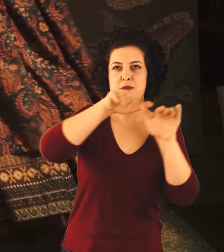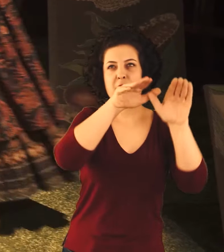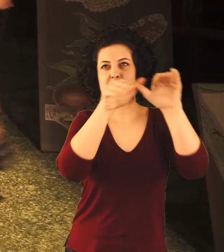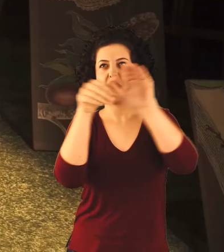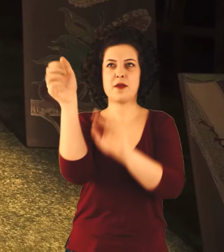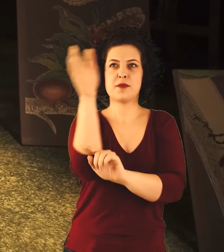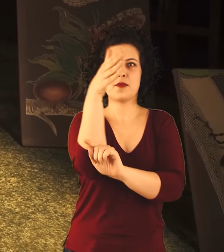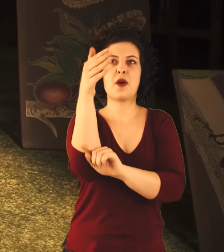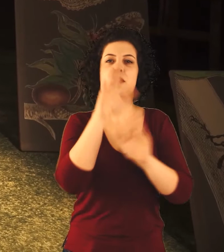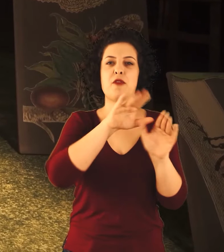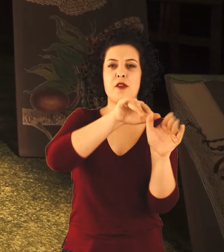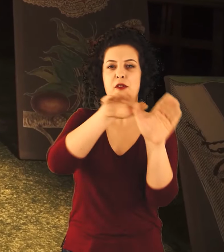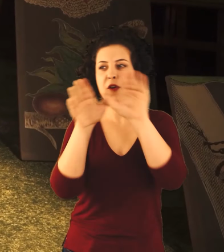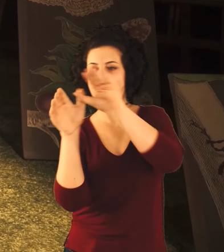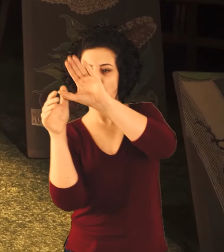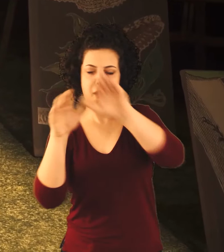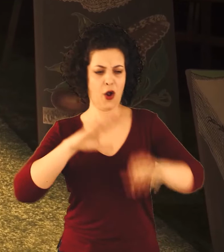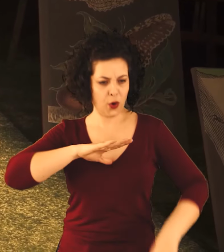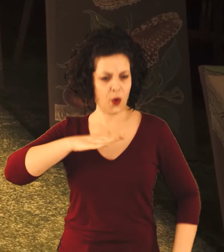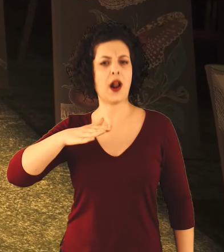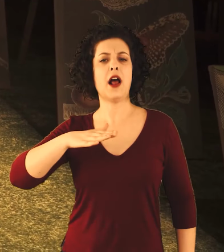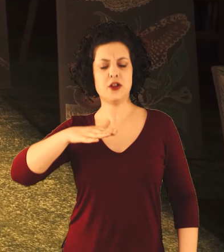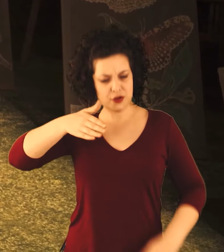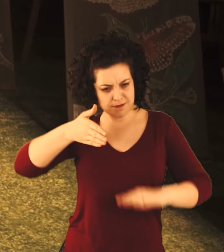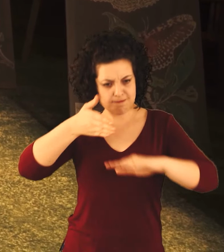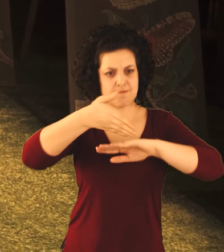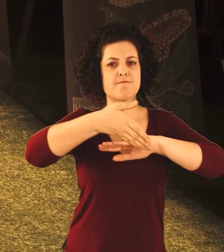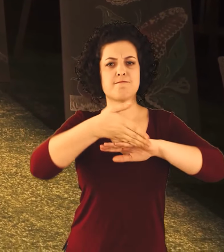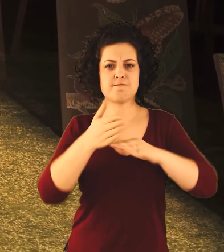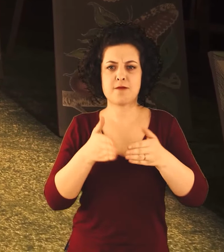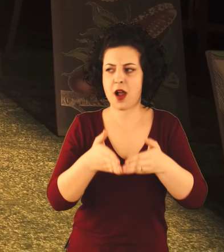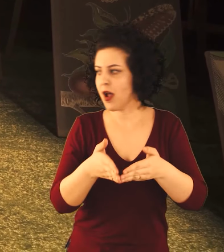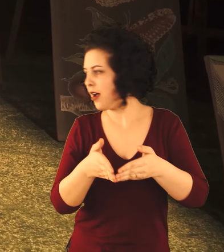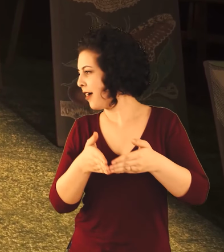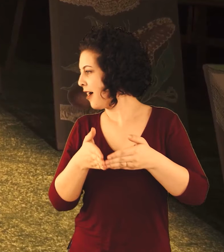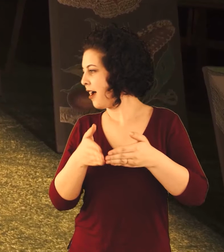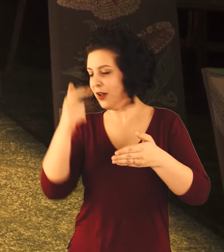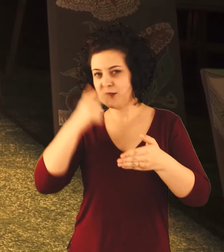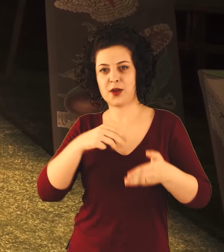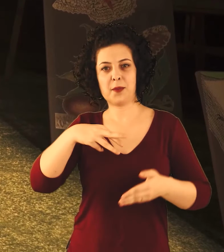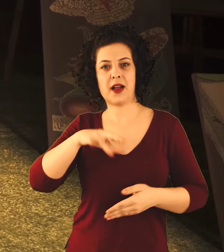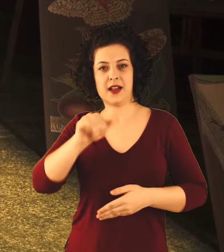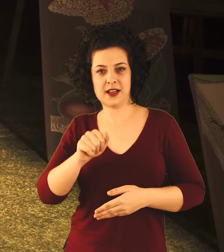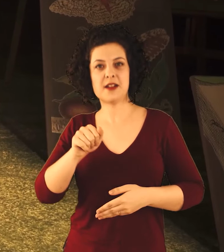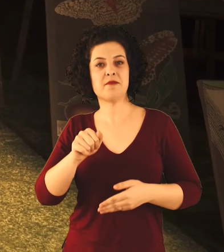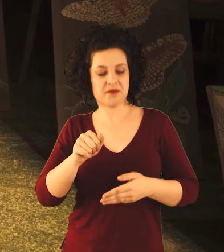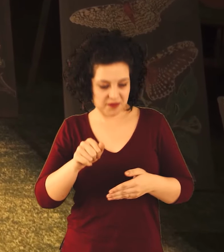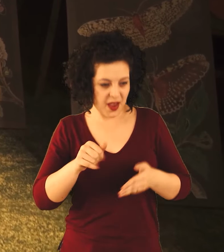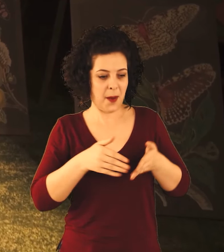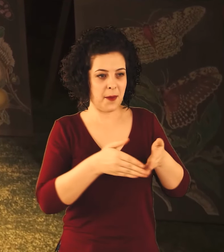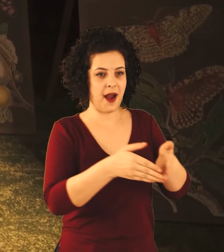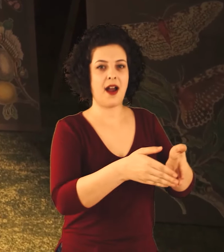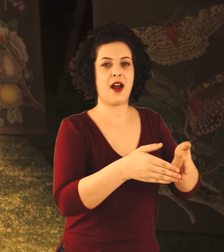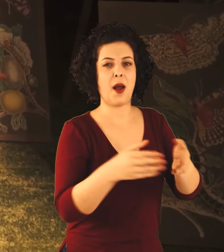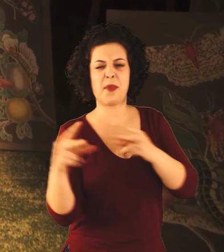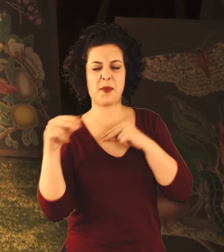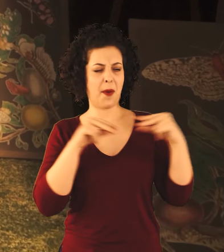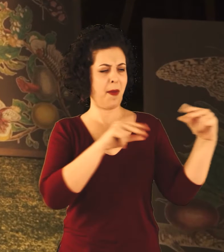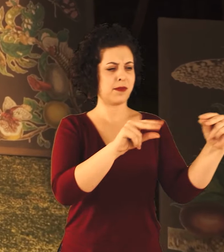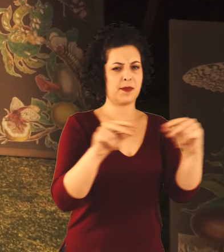mastro. Eu sou a coragem de Maria entrando no barco. Eu sou Doroteia que olha pra trás. Eu sou Maria entrando no barco. Eu sou a